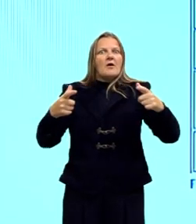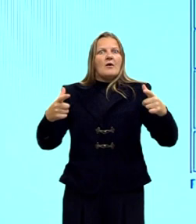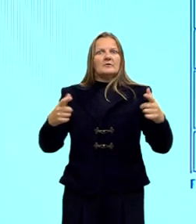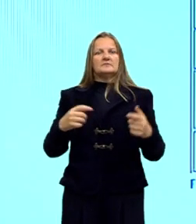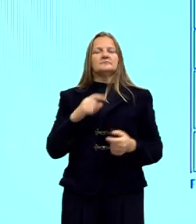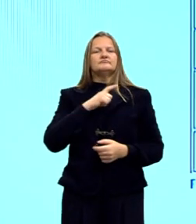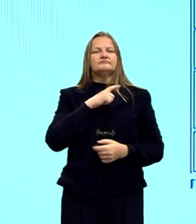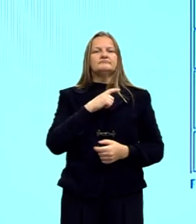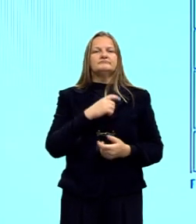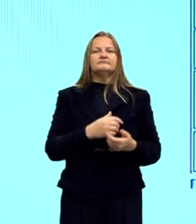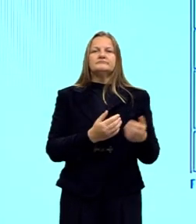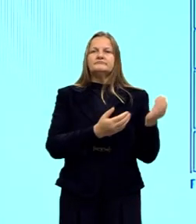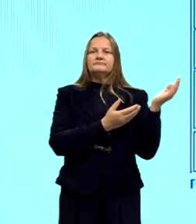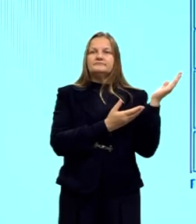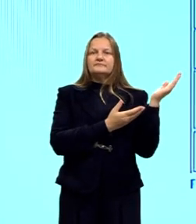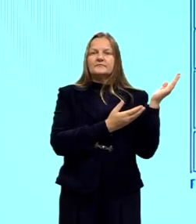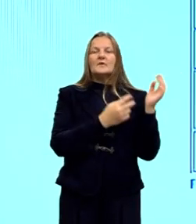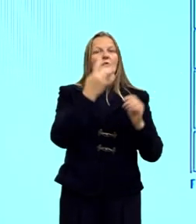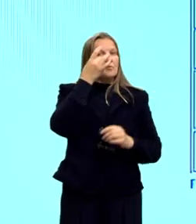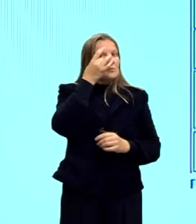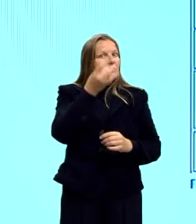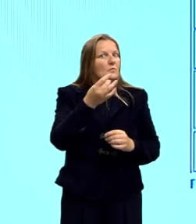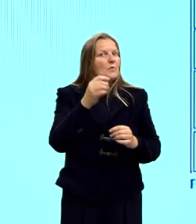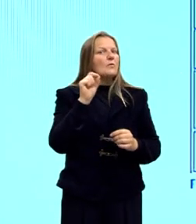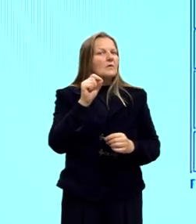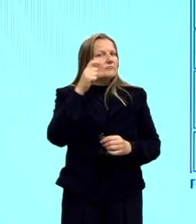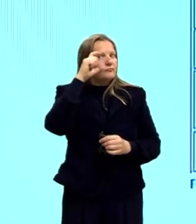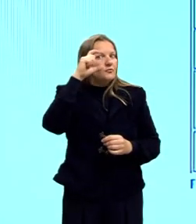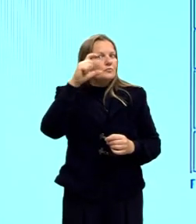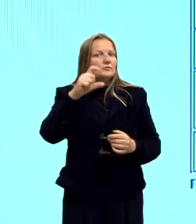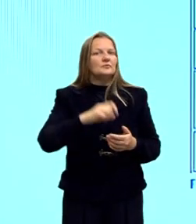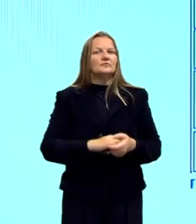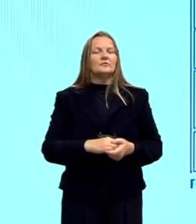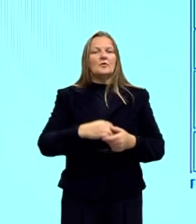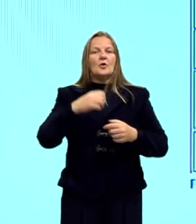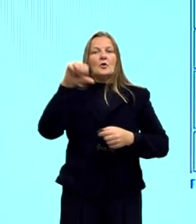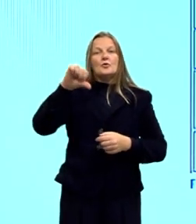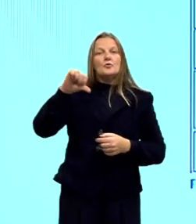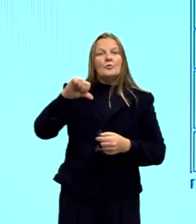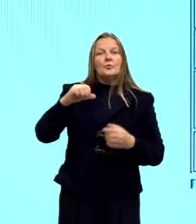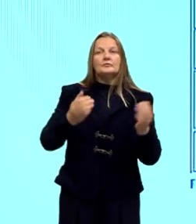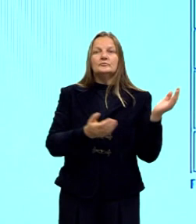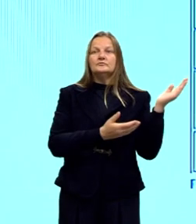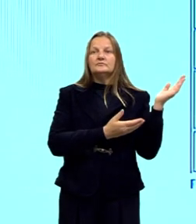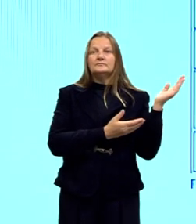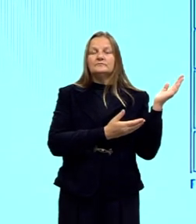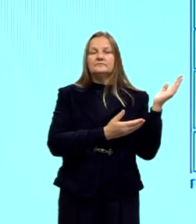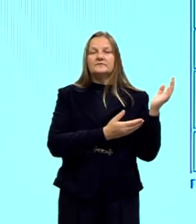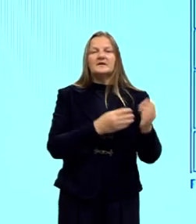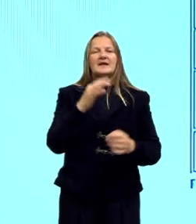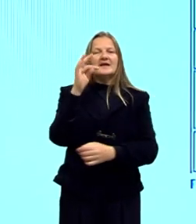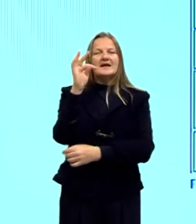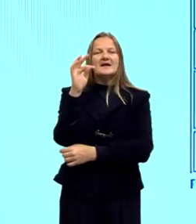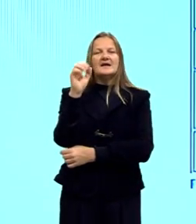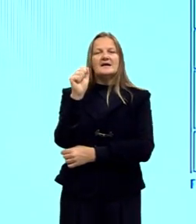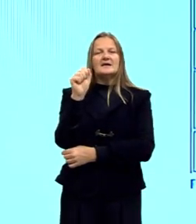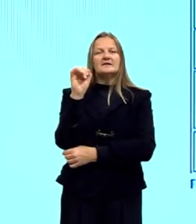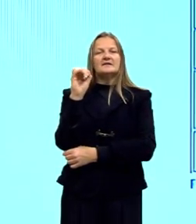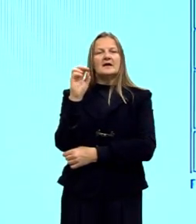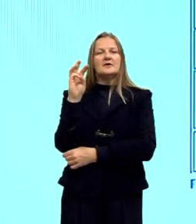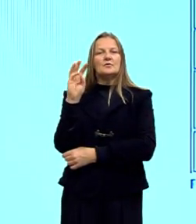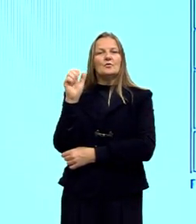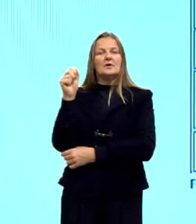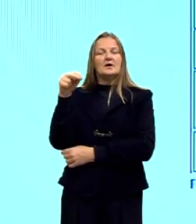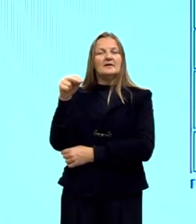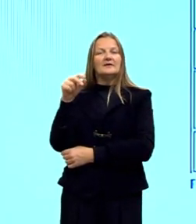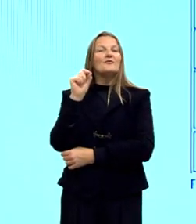empresas uma coisa que tá chamando atenção ó a nona é uma de Taiwan não é de semicondutores